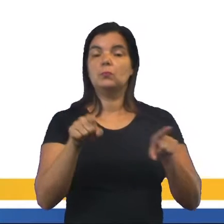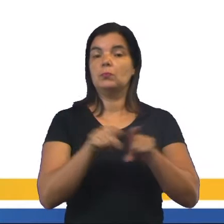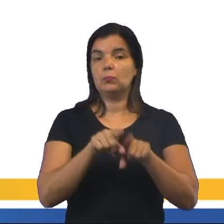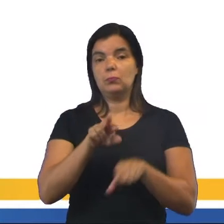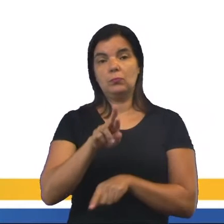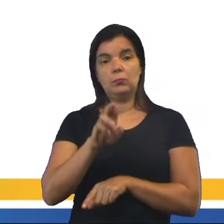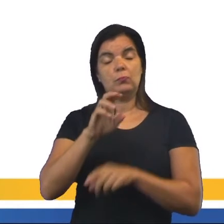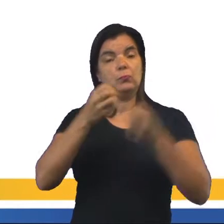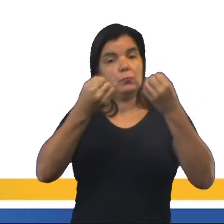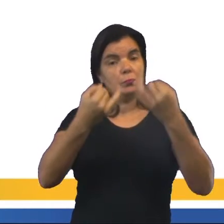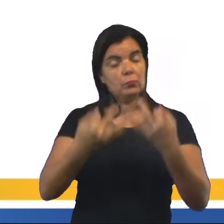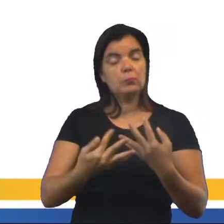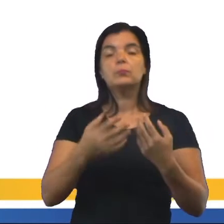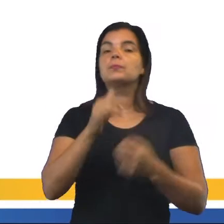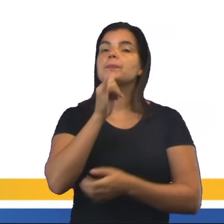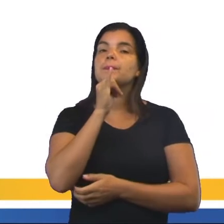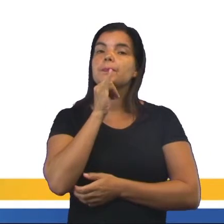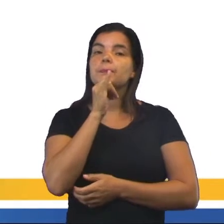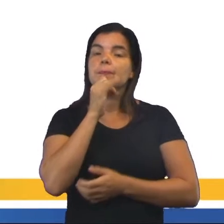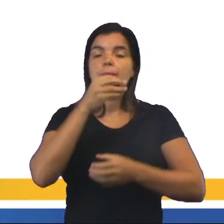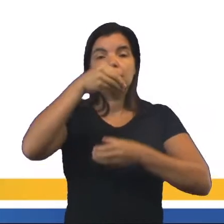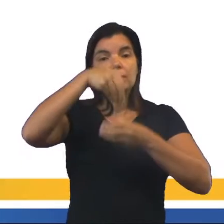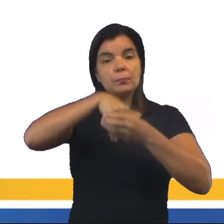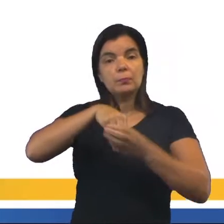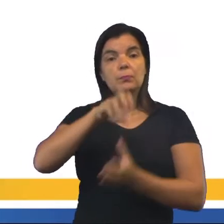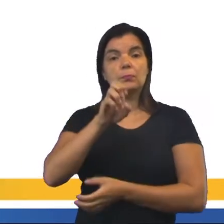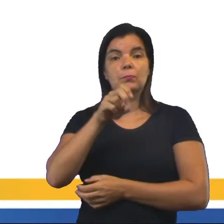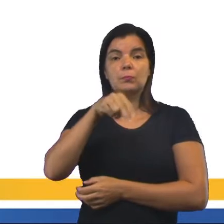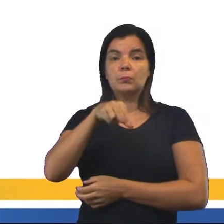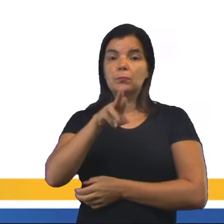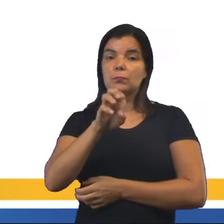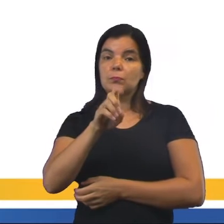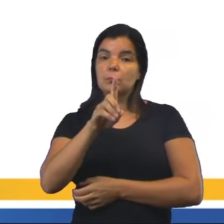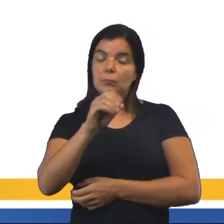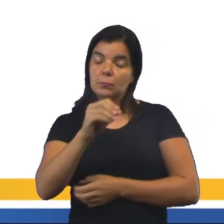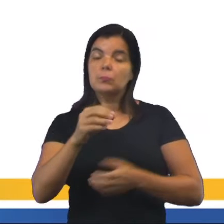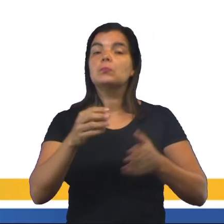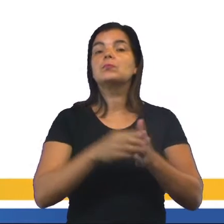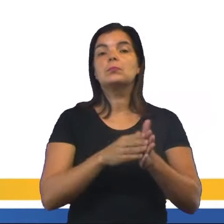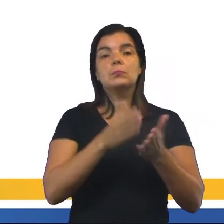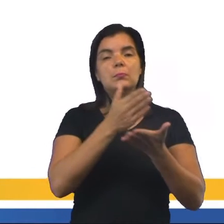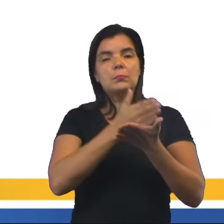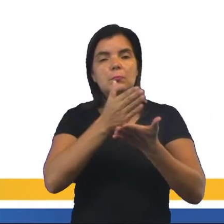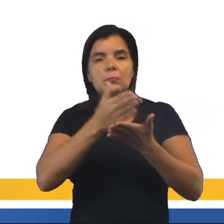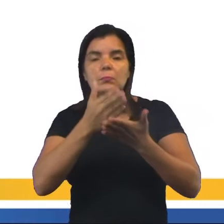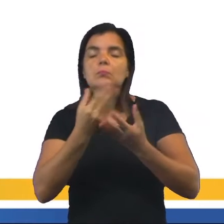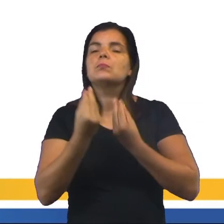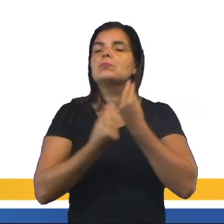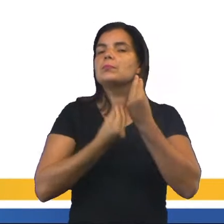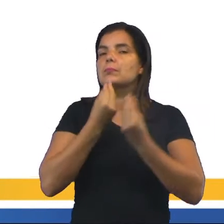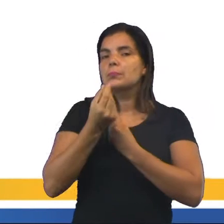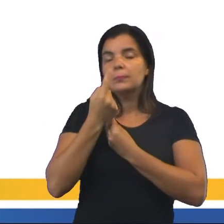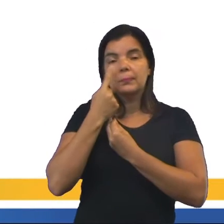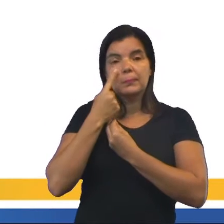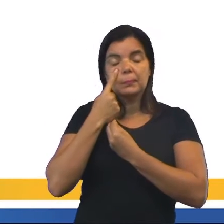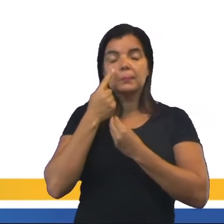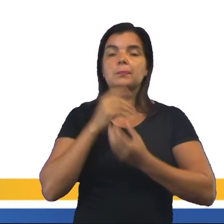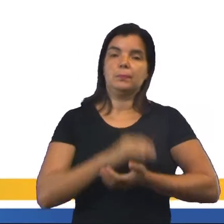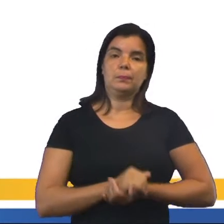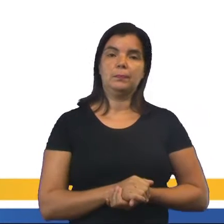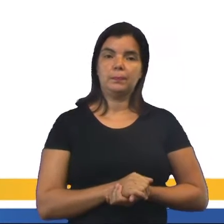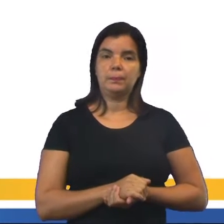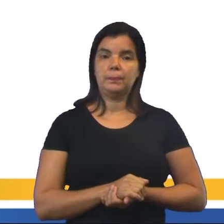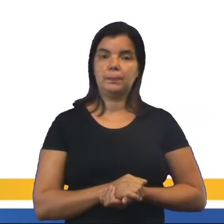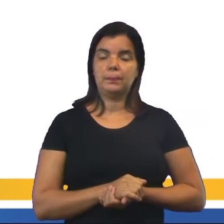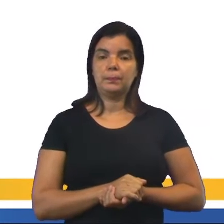ramificações e explicações. Como, por exemplo, dentro do enredo, tem as partes do enredo. né? Como nós vimos, dentro